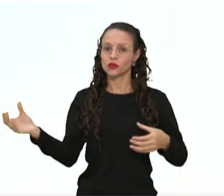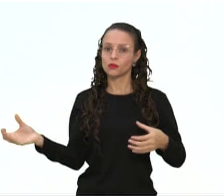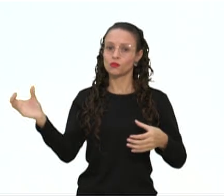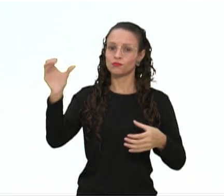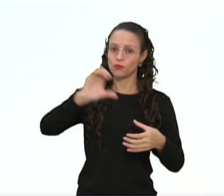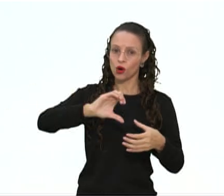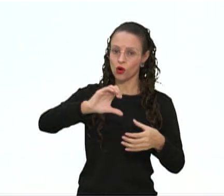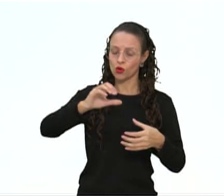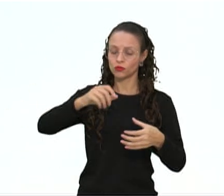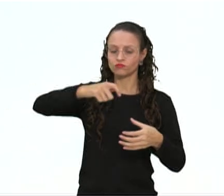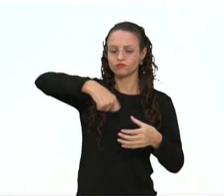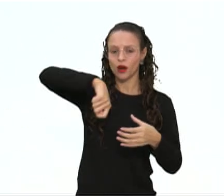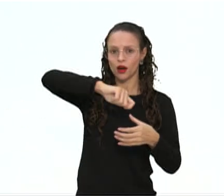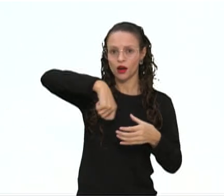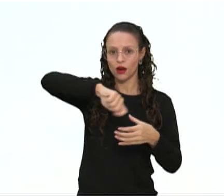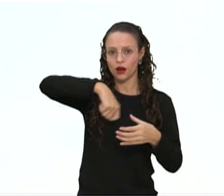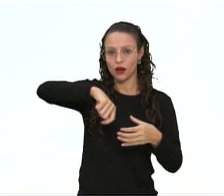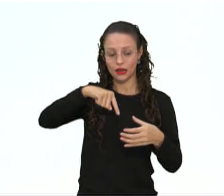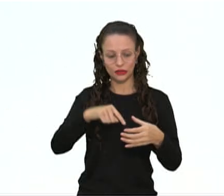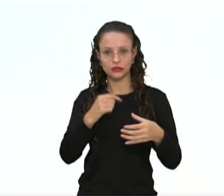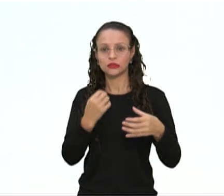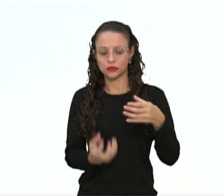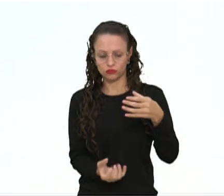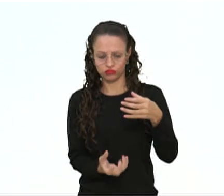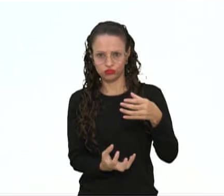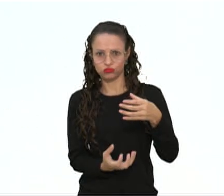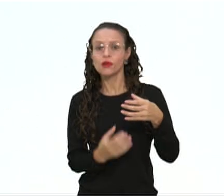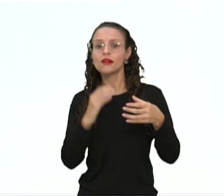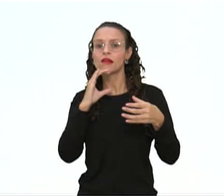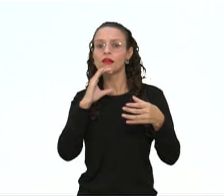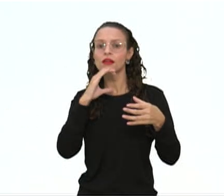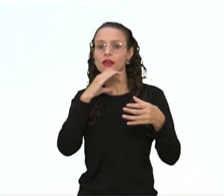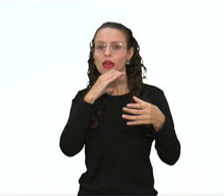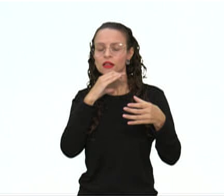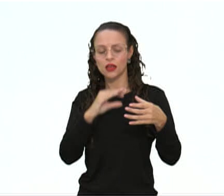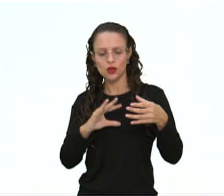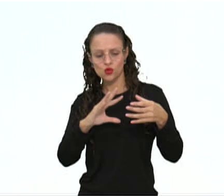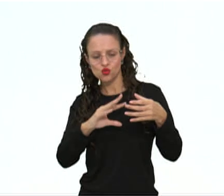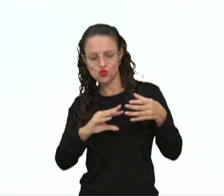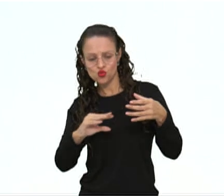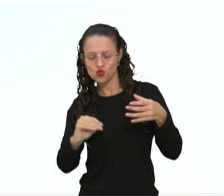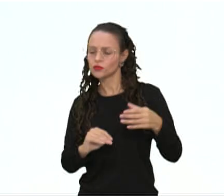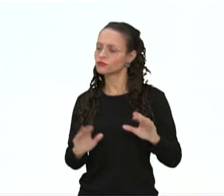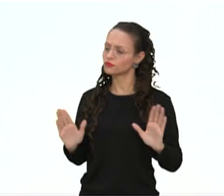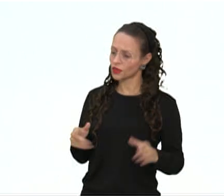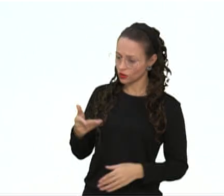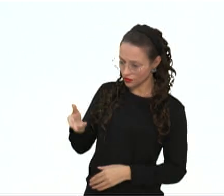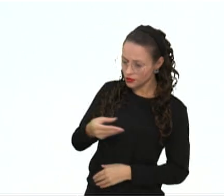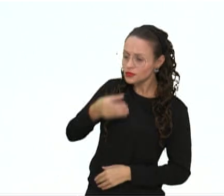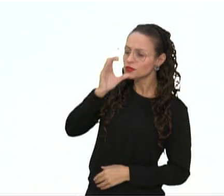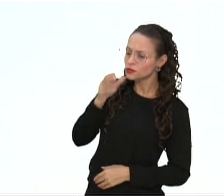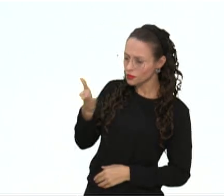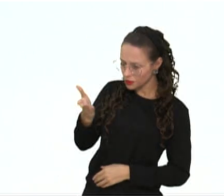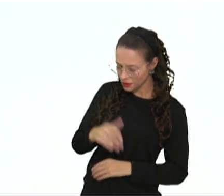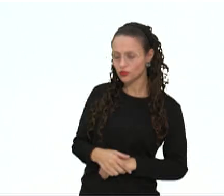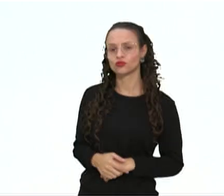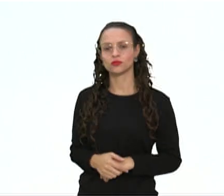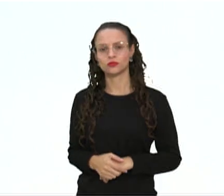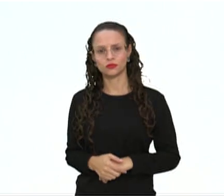A mistura se tornou extremamente quente, mas assim que ela esfriou, ele me disse, agora prove,